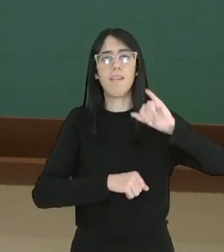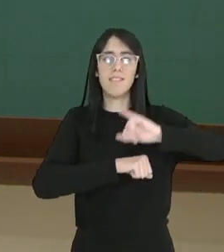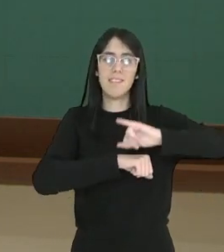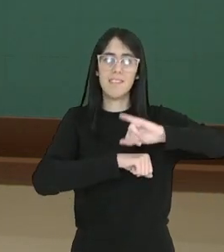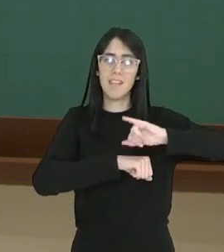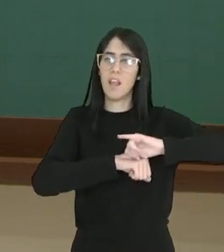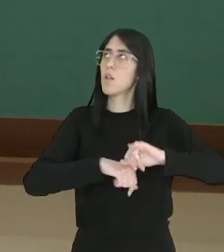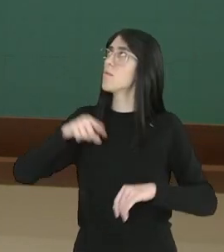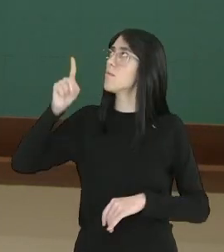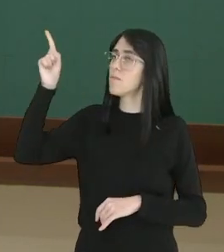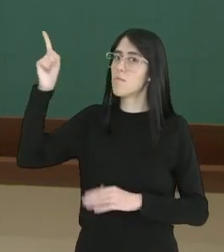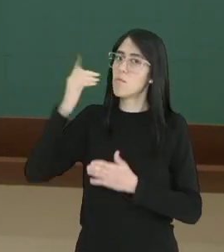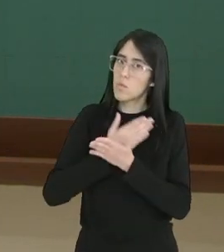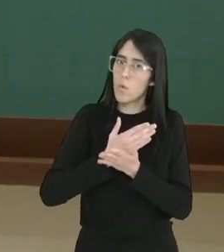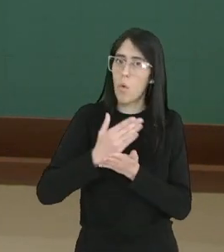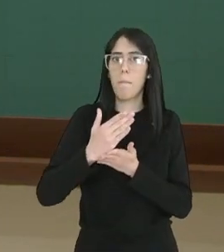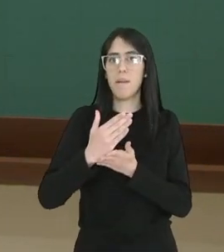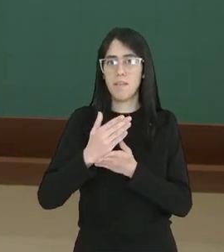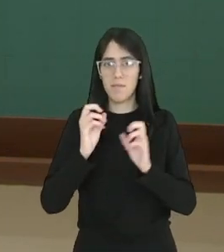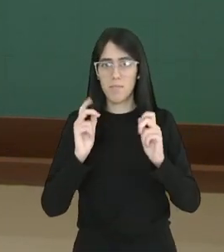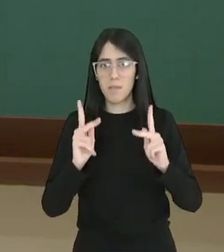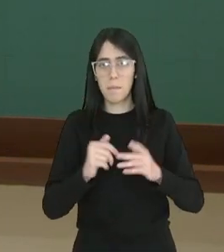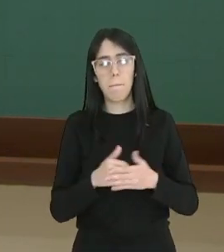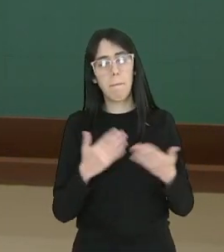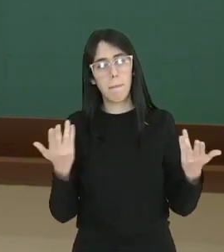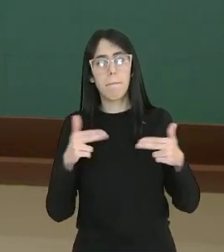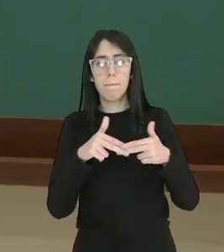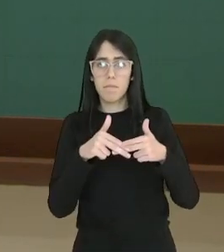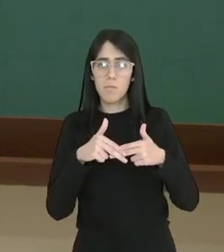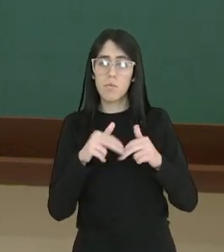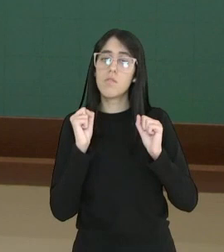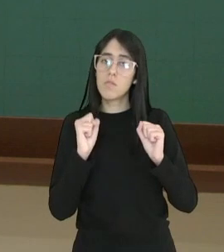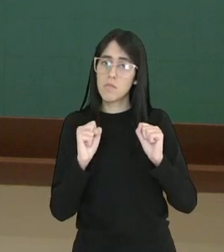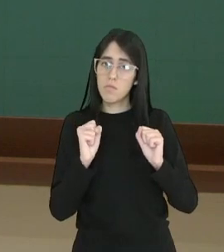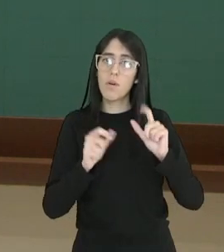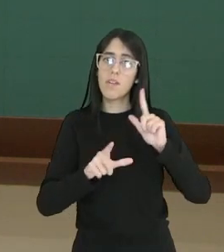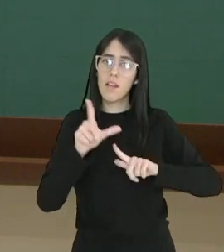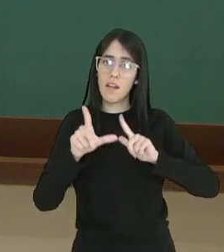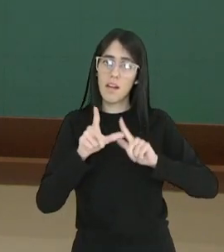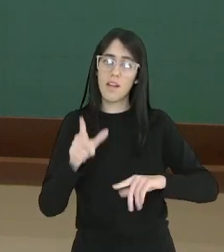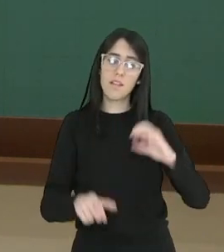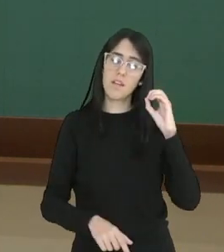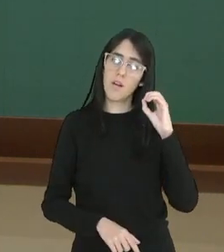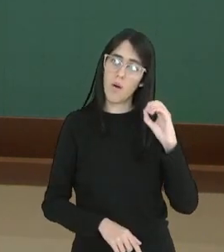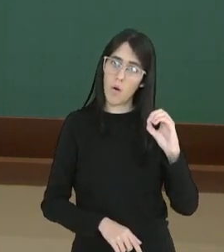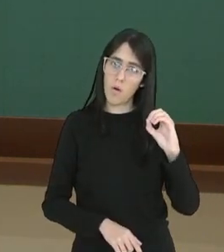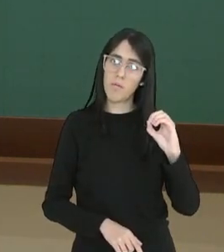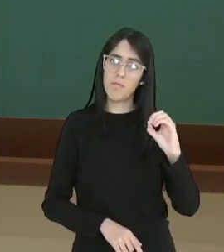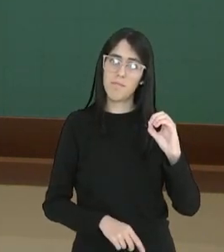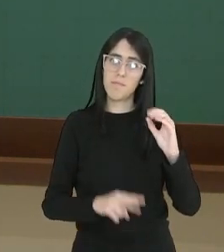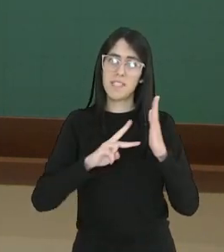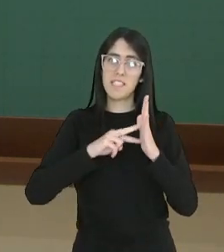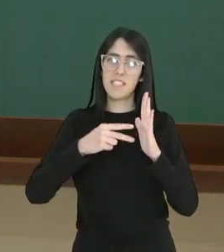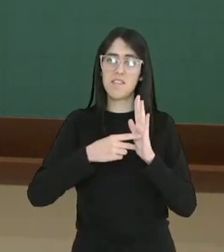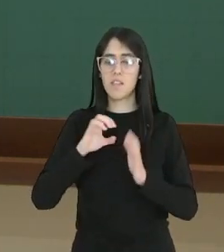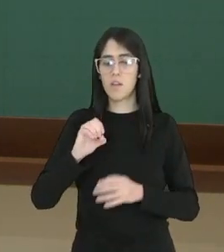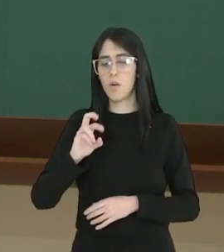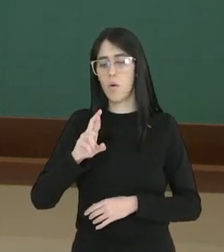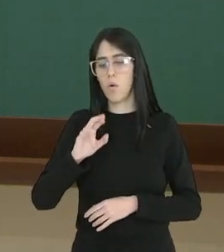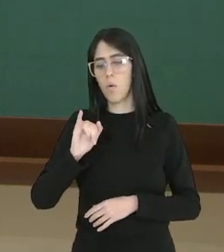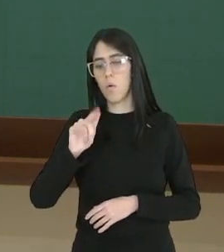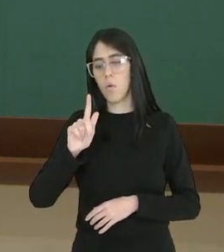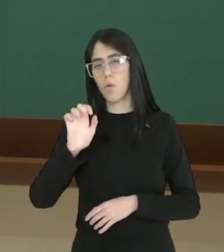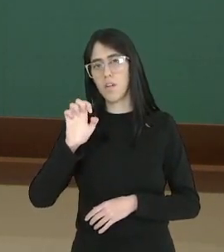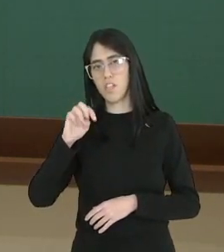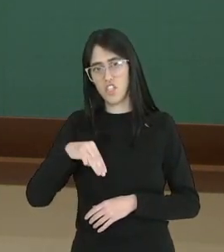esse pontinho central aqui, tá? Então, por isso que pode ser chamado, por convenção, de ponto C ou